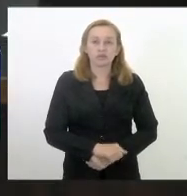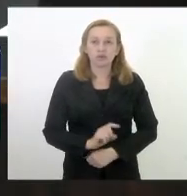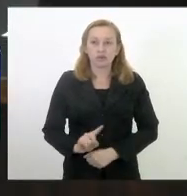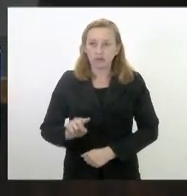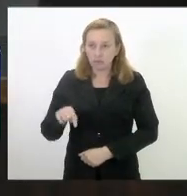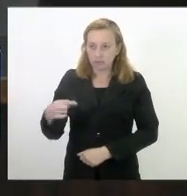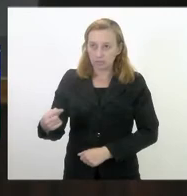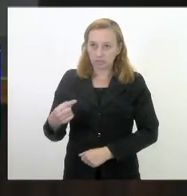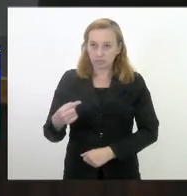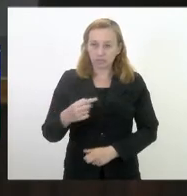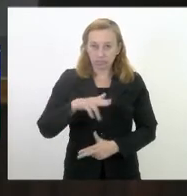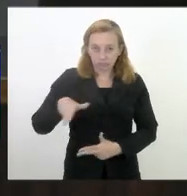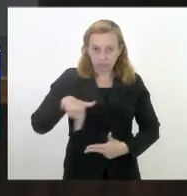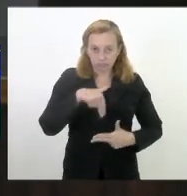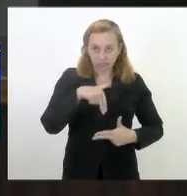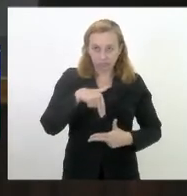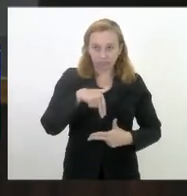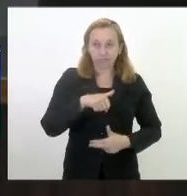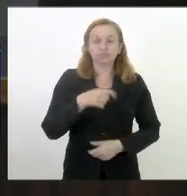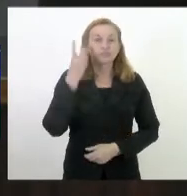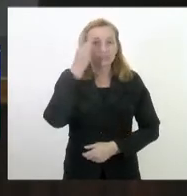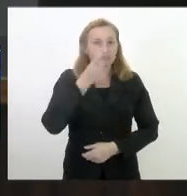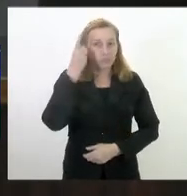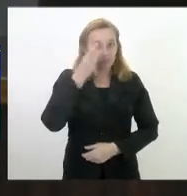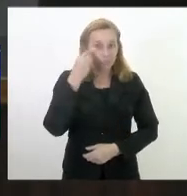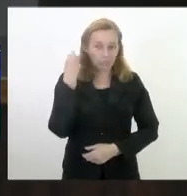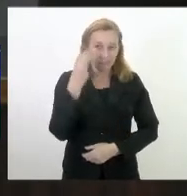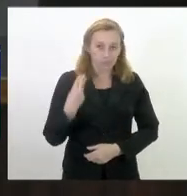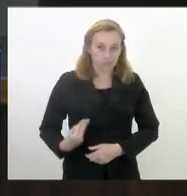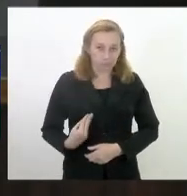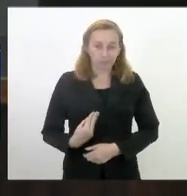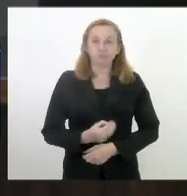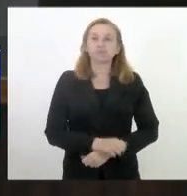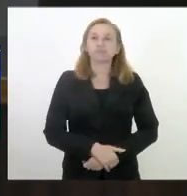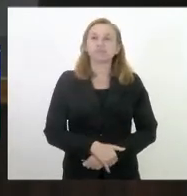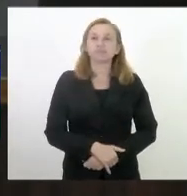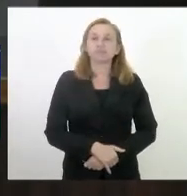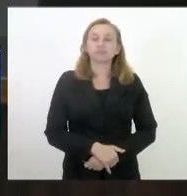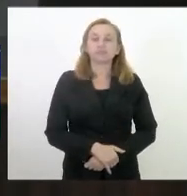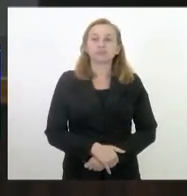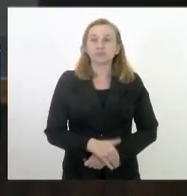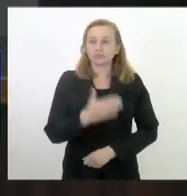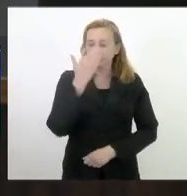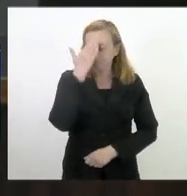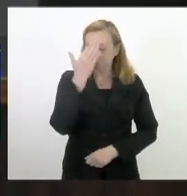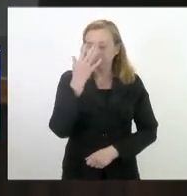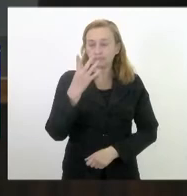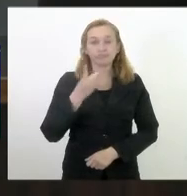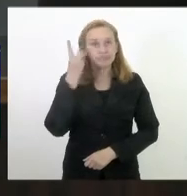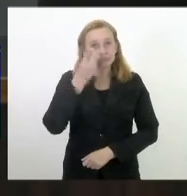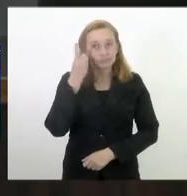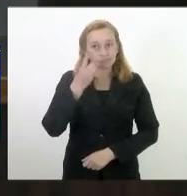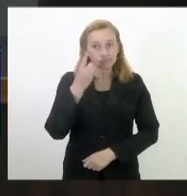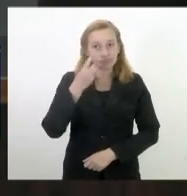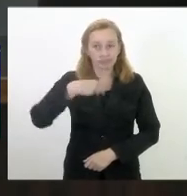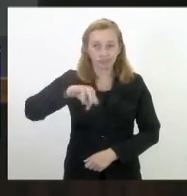Próxima oradora escrita é a deputada Mônica Francisco. A presidência agradece a deputada Marta pelas